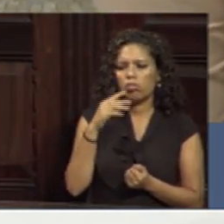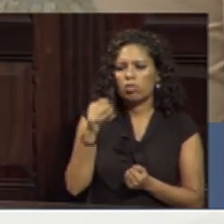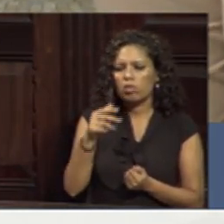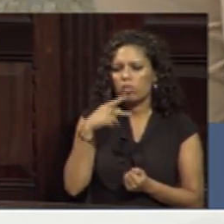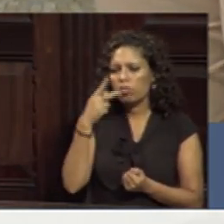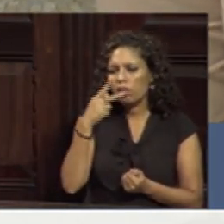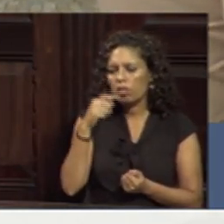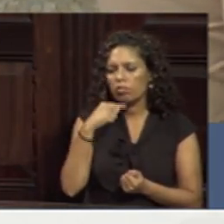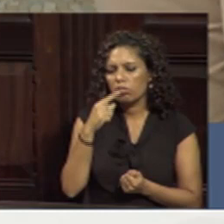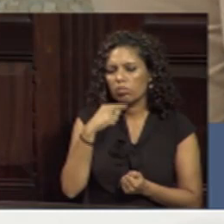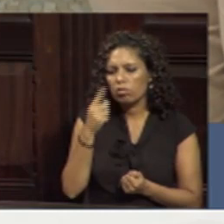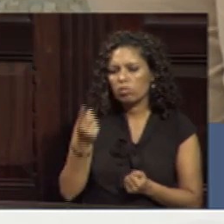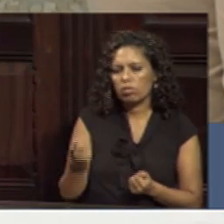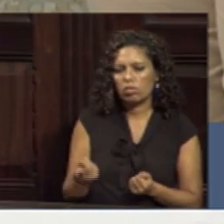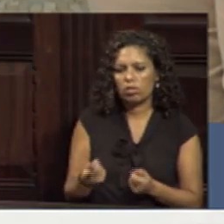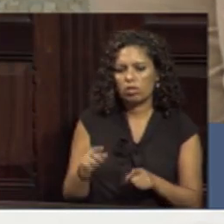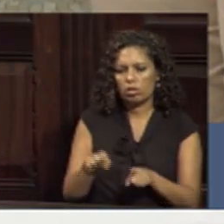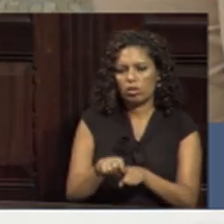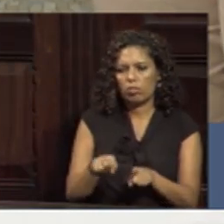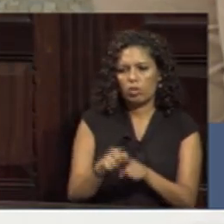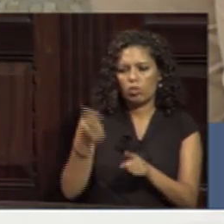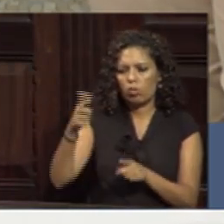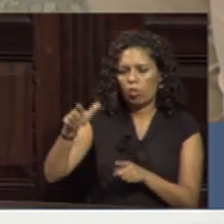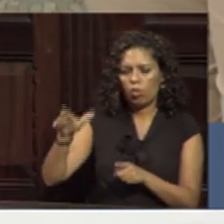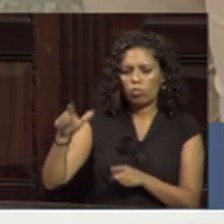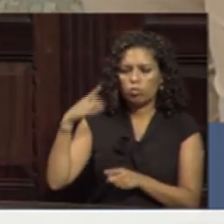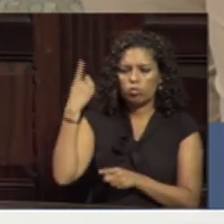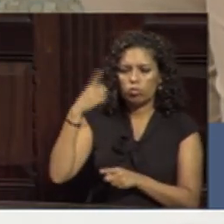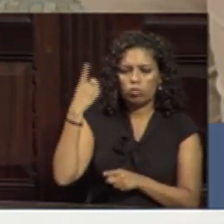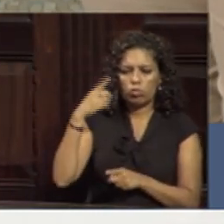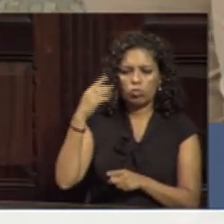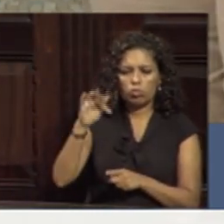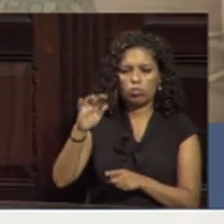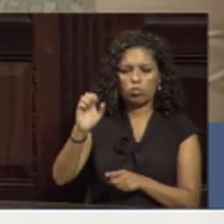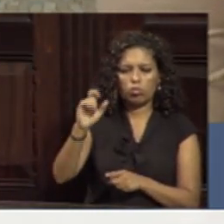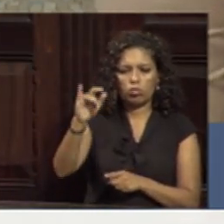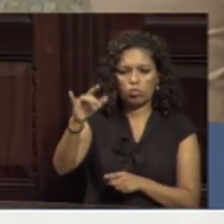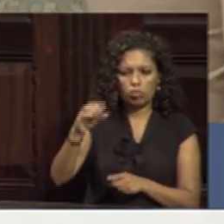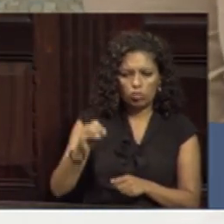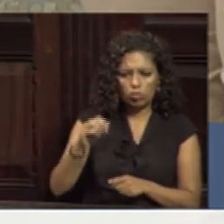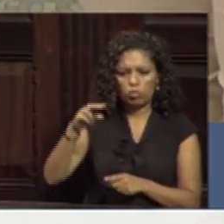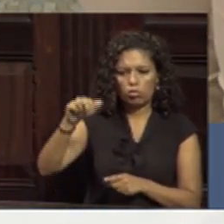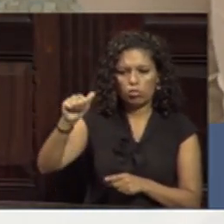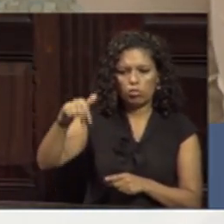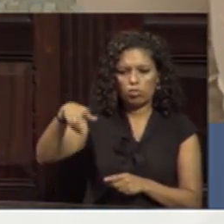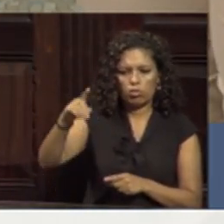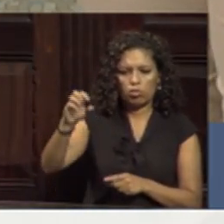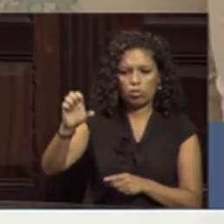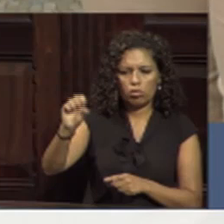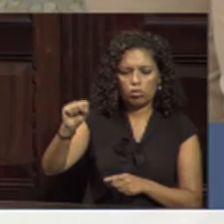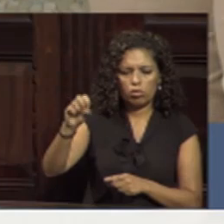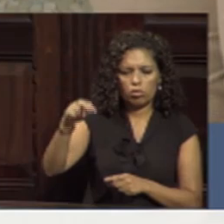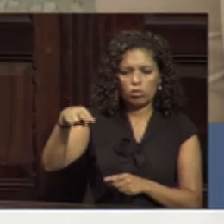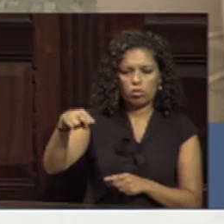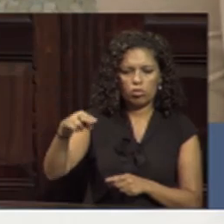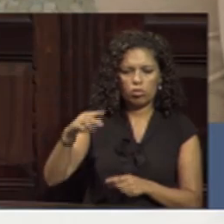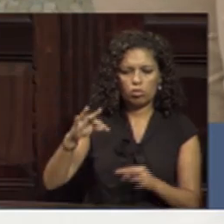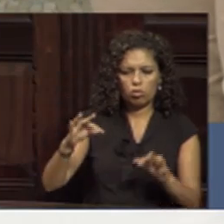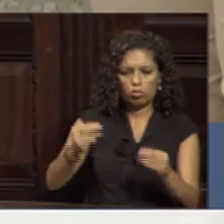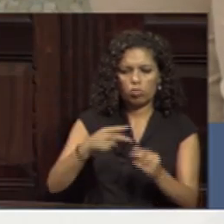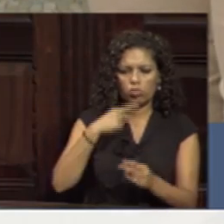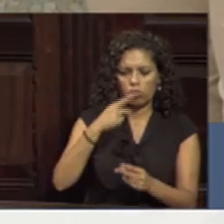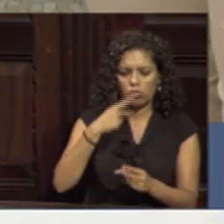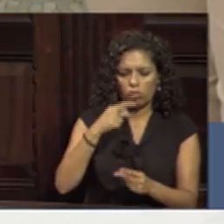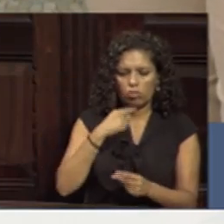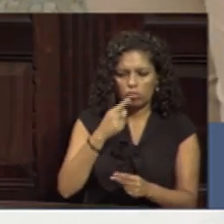Marcelo Freixo, o Anderson Nogueira, o meu querido Eleomar Coelho está aqui. E quem conhece o